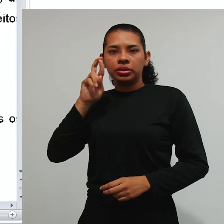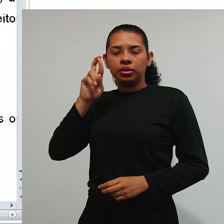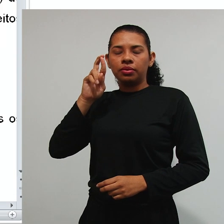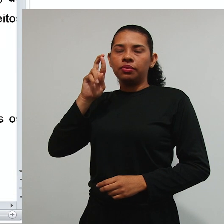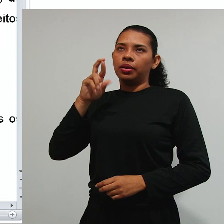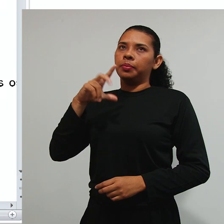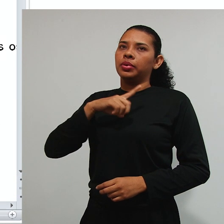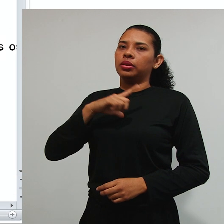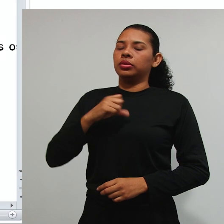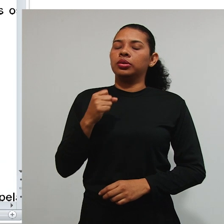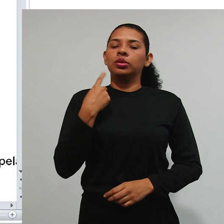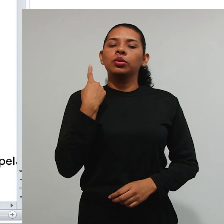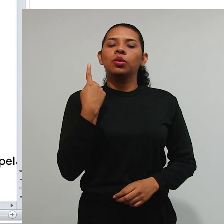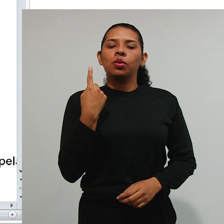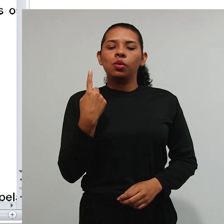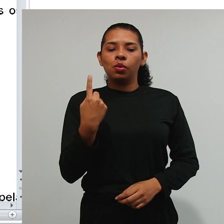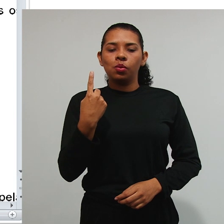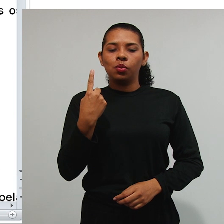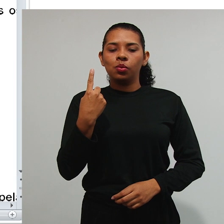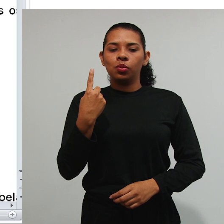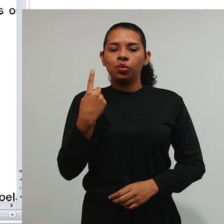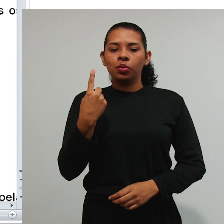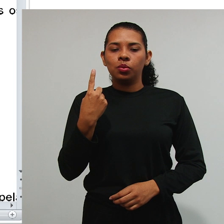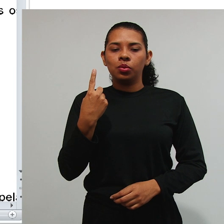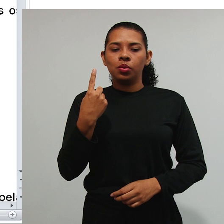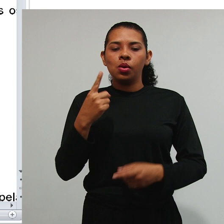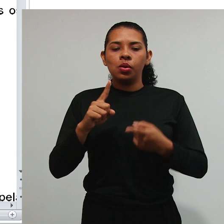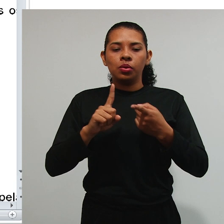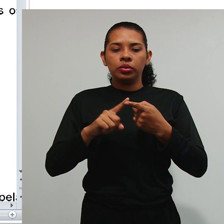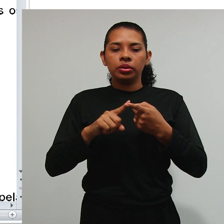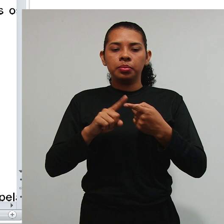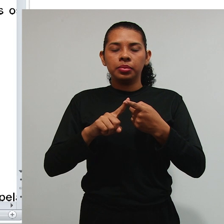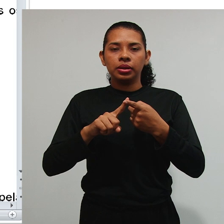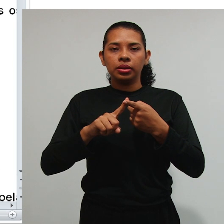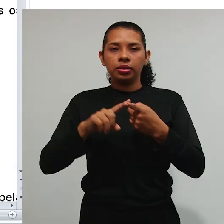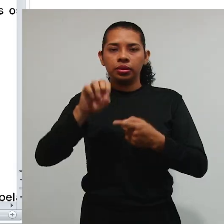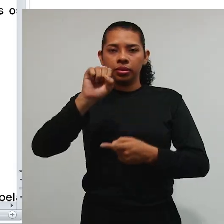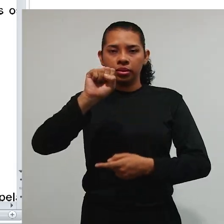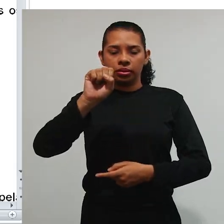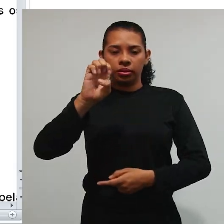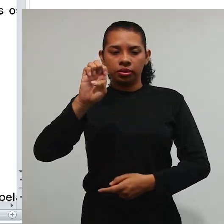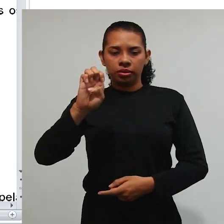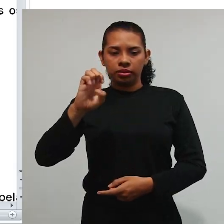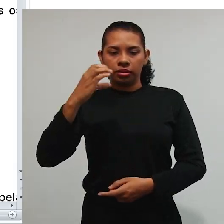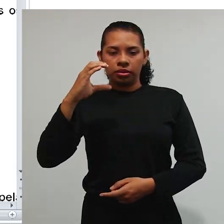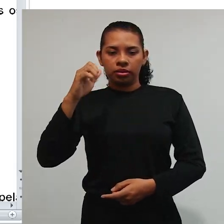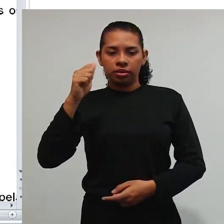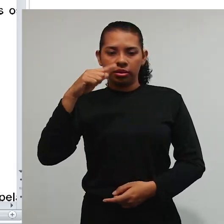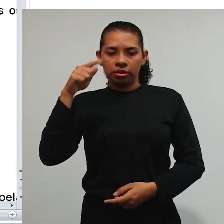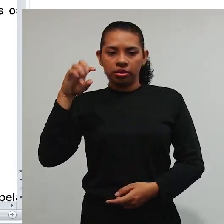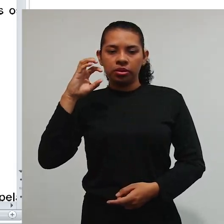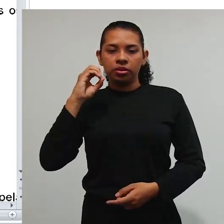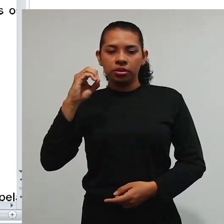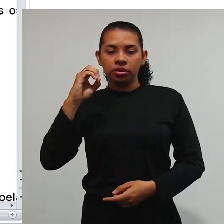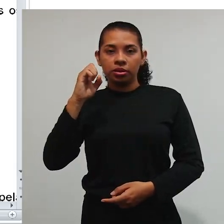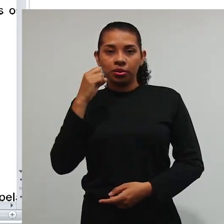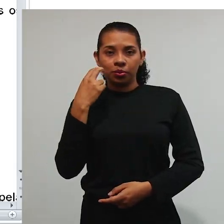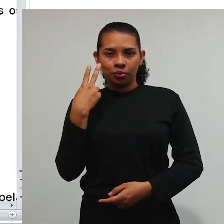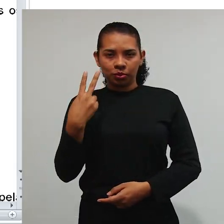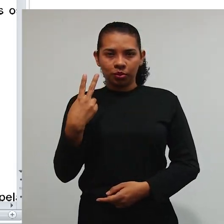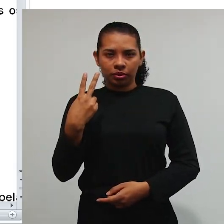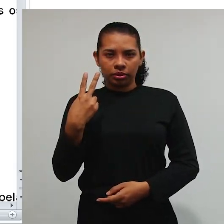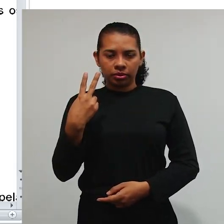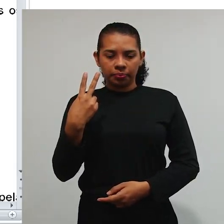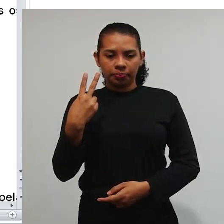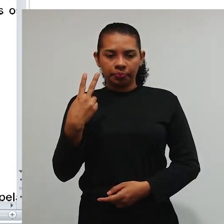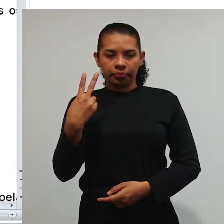1, eu tenho uma divisão aqui dentro da seção 2, ó. Então, seção 2 é mesmo nível, seção primária. O que